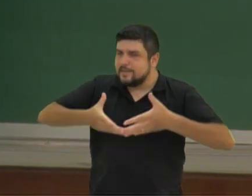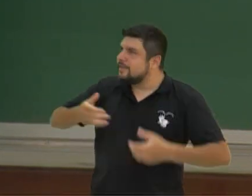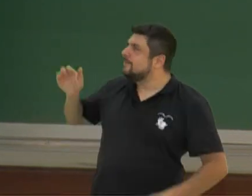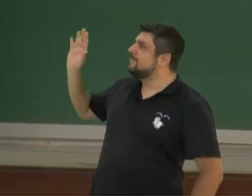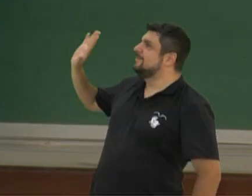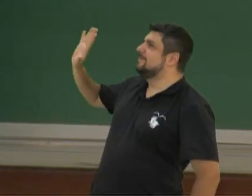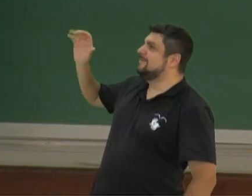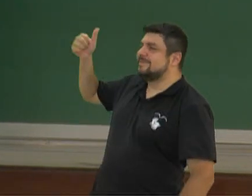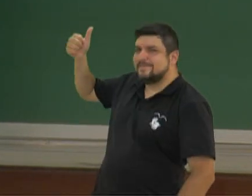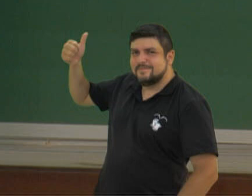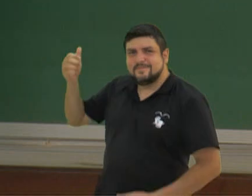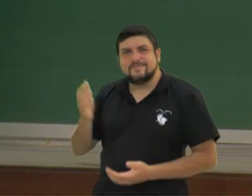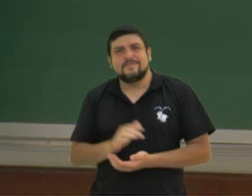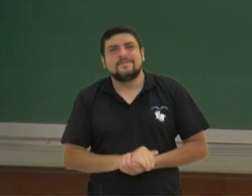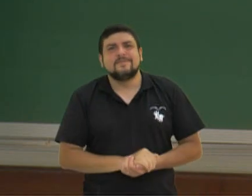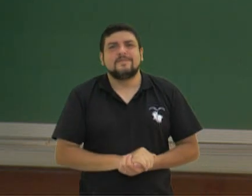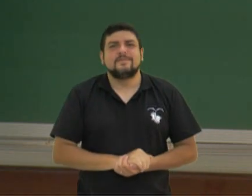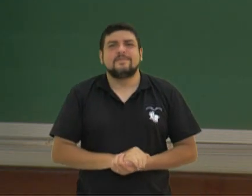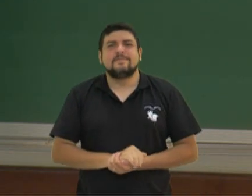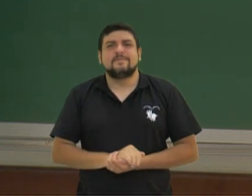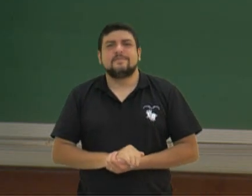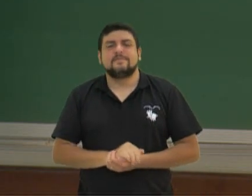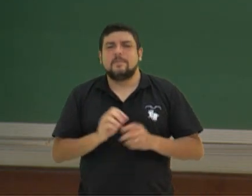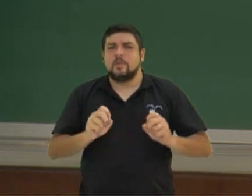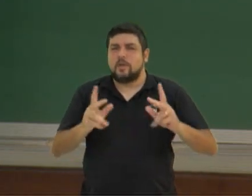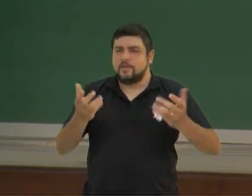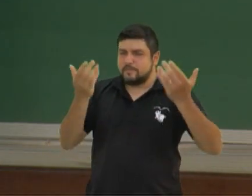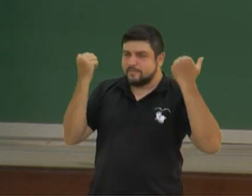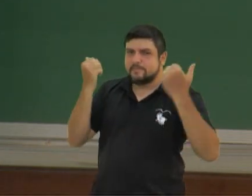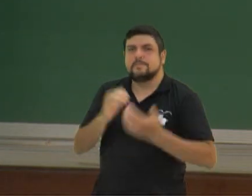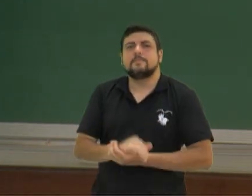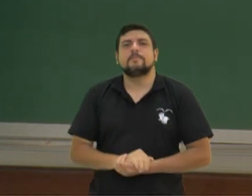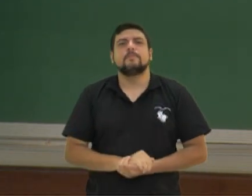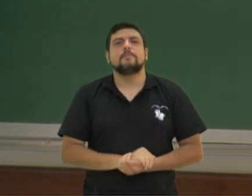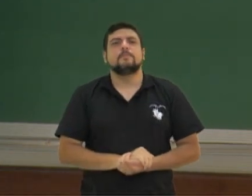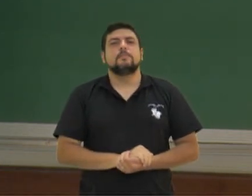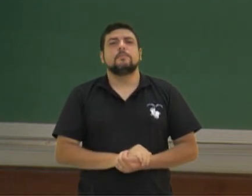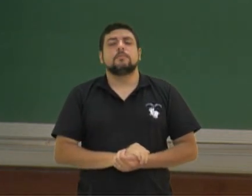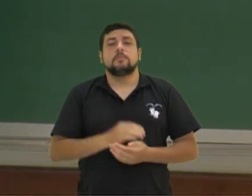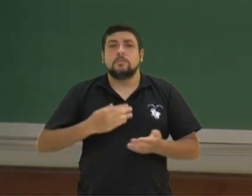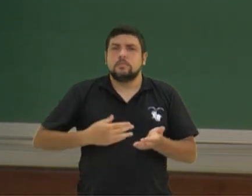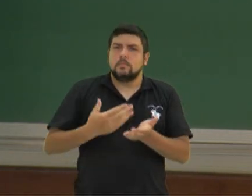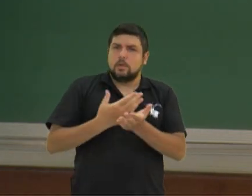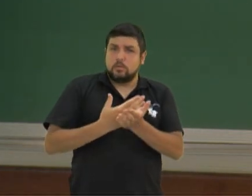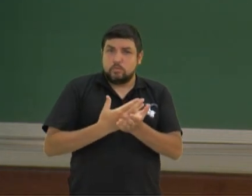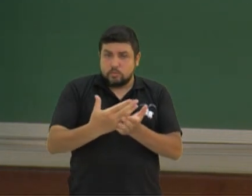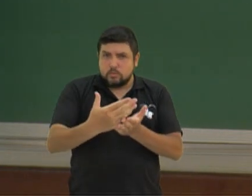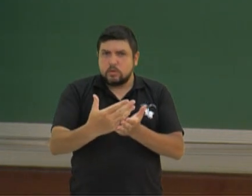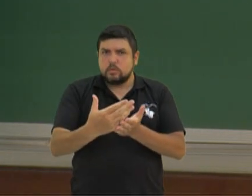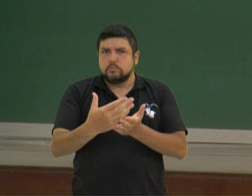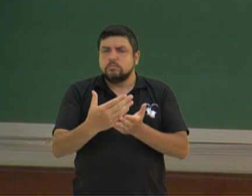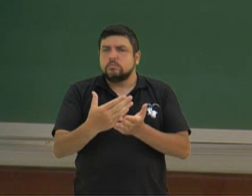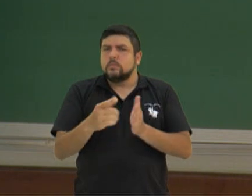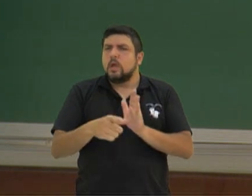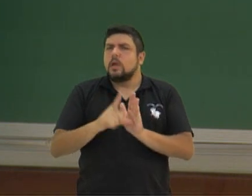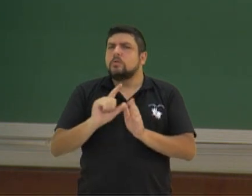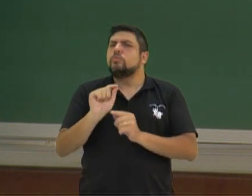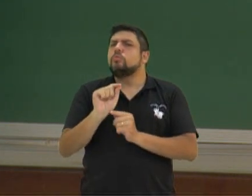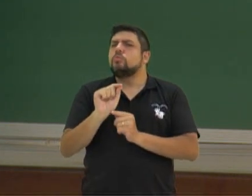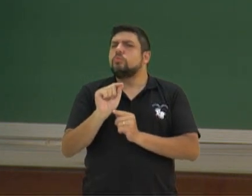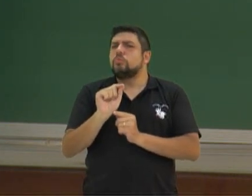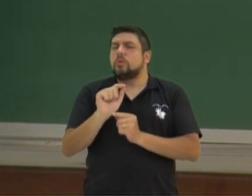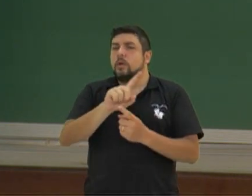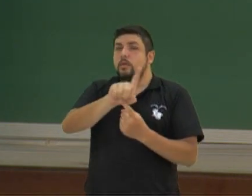ficar toda essa nossa aula junto com a gente. Vamos lá? Bom, antes da gente começar a nossa aula, a gente tem que ver quais são os